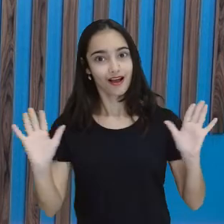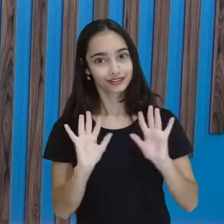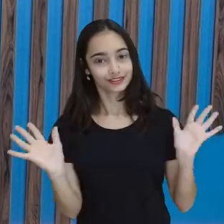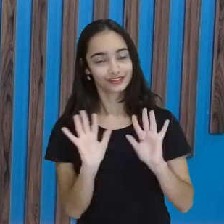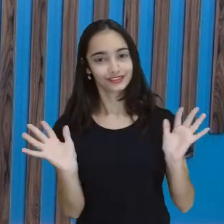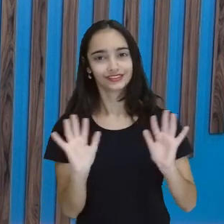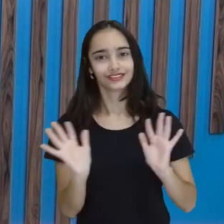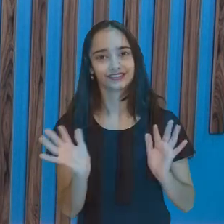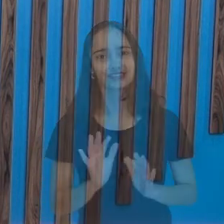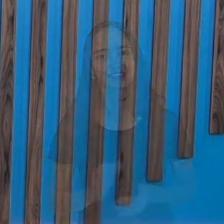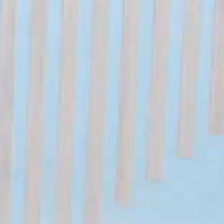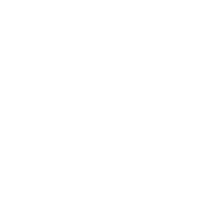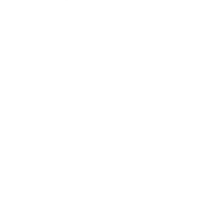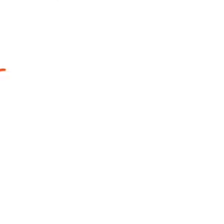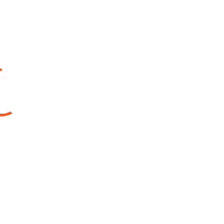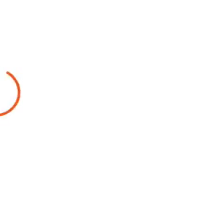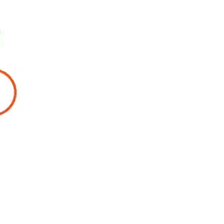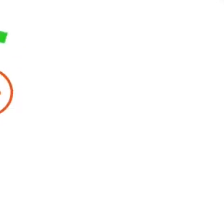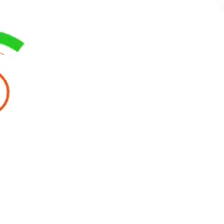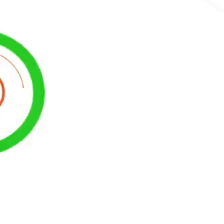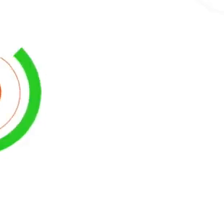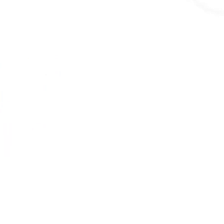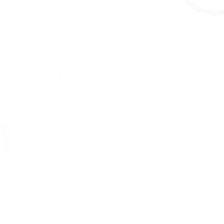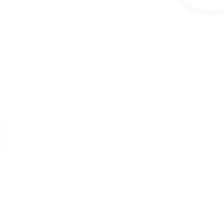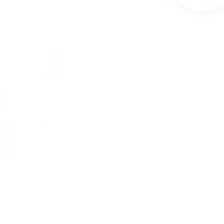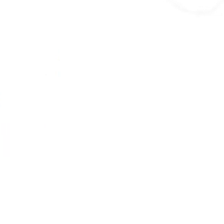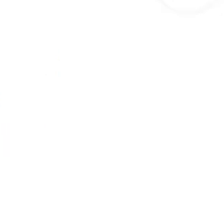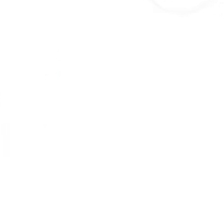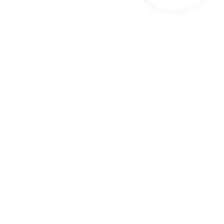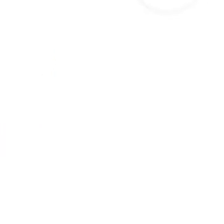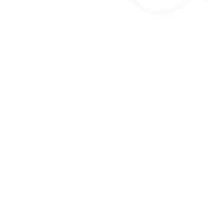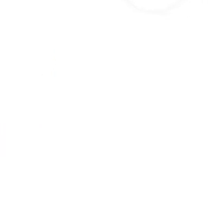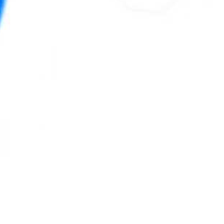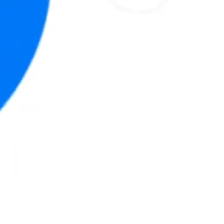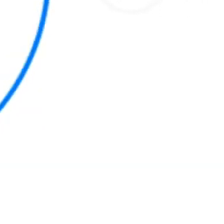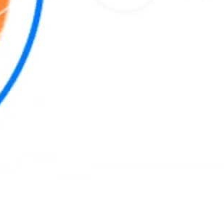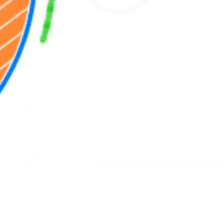ele é muito utilizado também nesse tipo de campanha, tá? Então, sempre que eu quero divulgar alguma